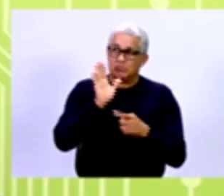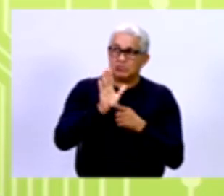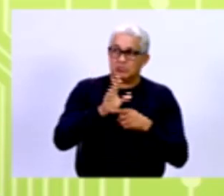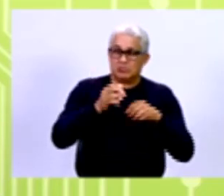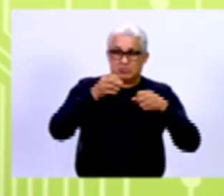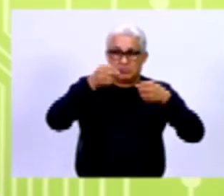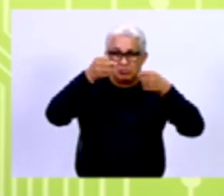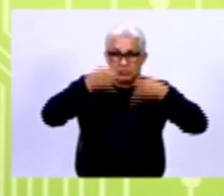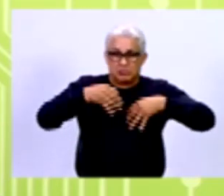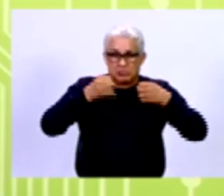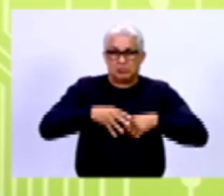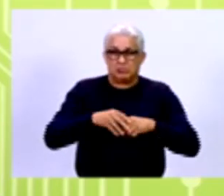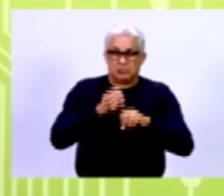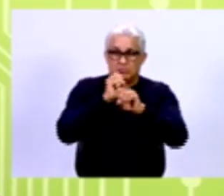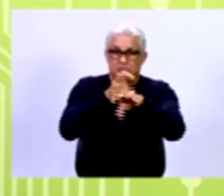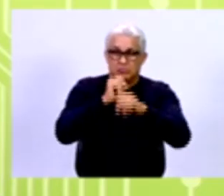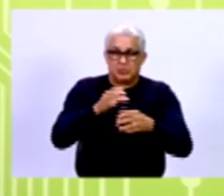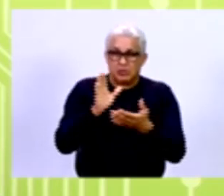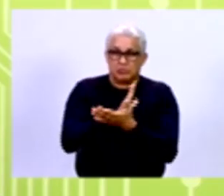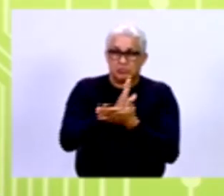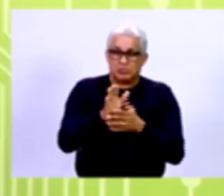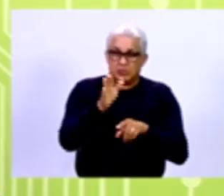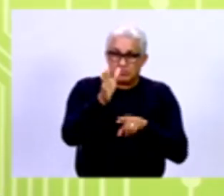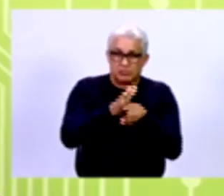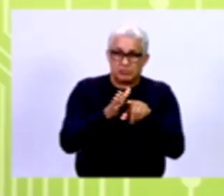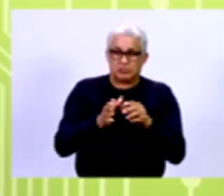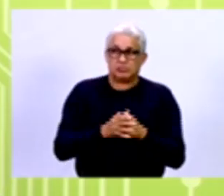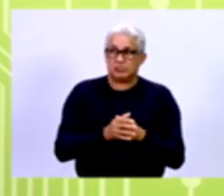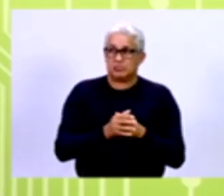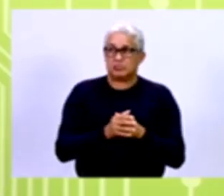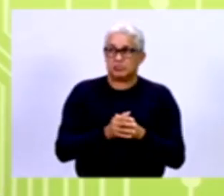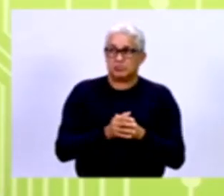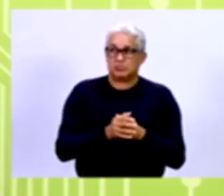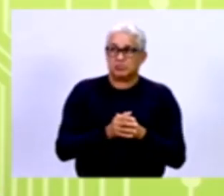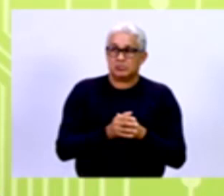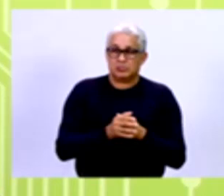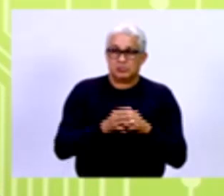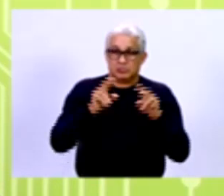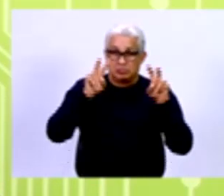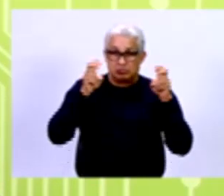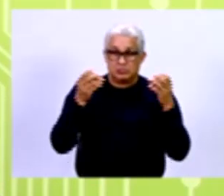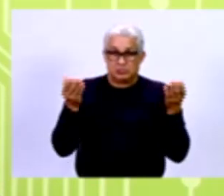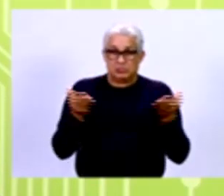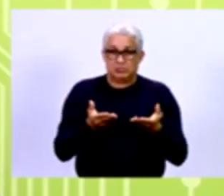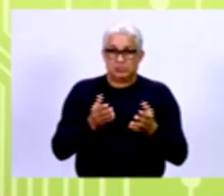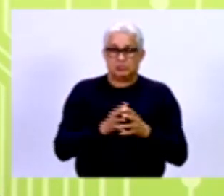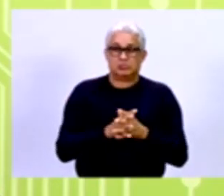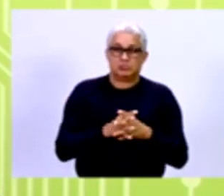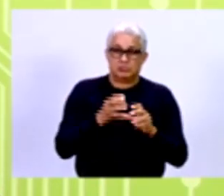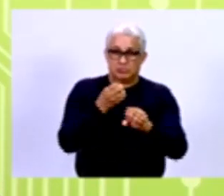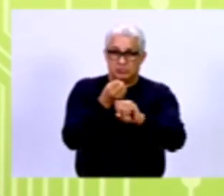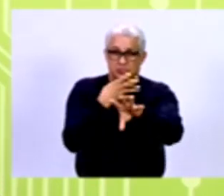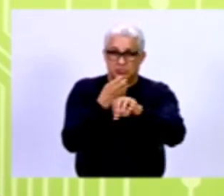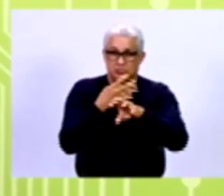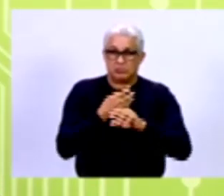gente abre espaço para algumas perguntas. Ok? Então, será esse o tema de nossa teleaula de